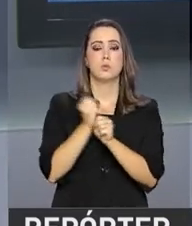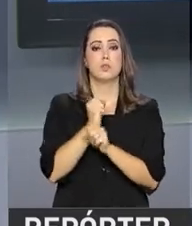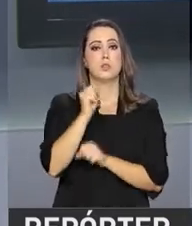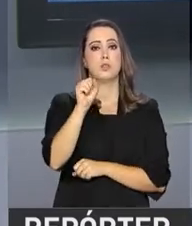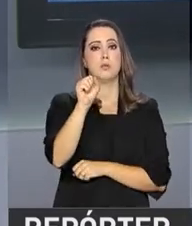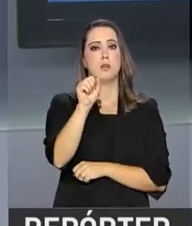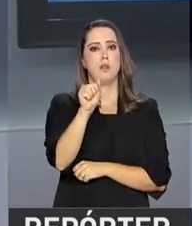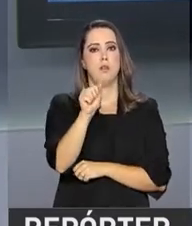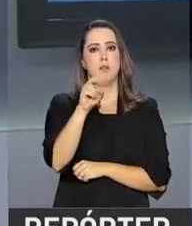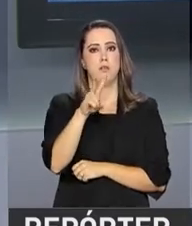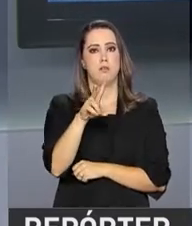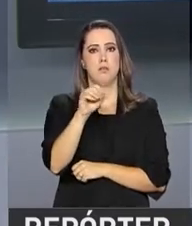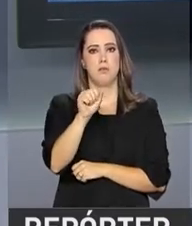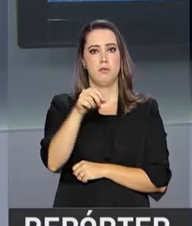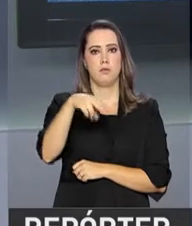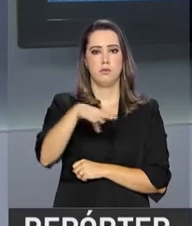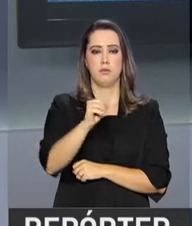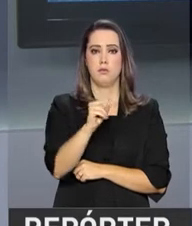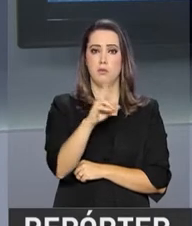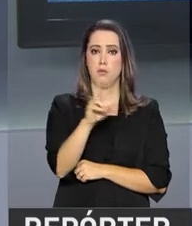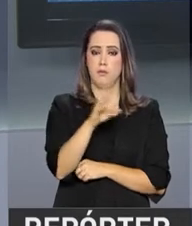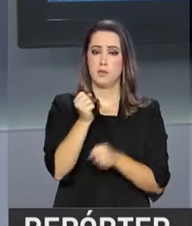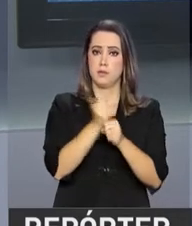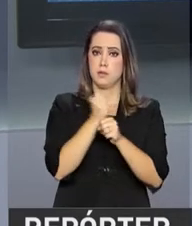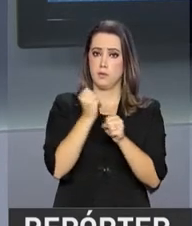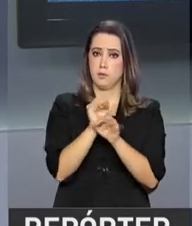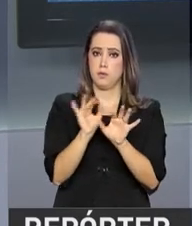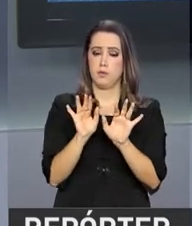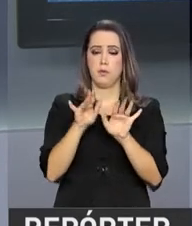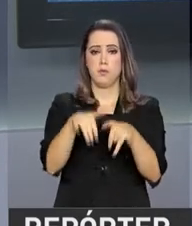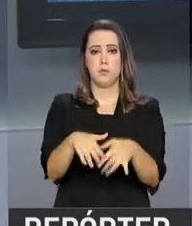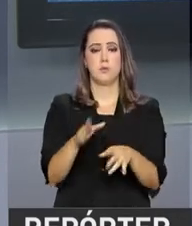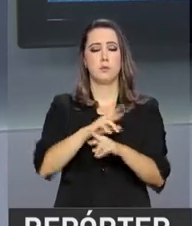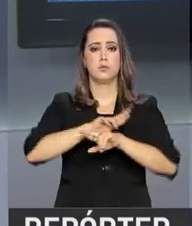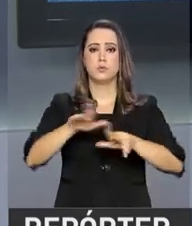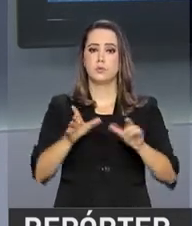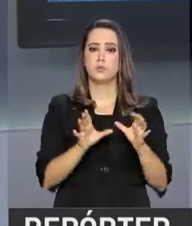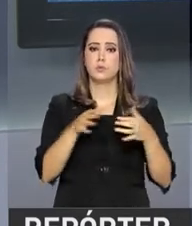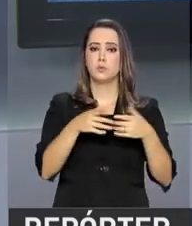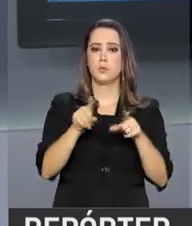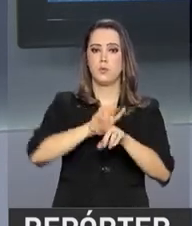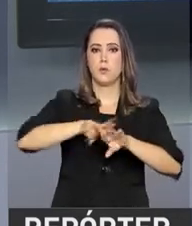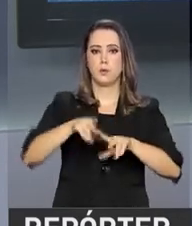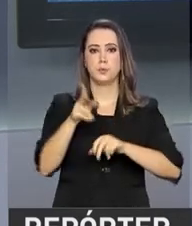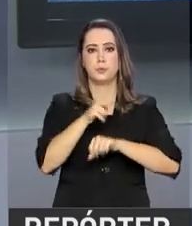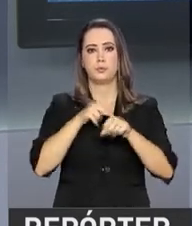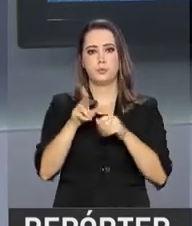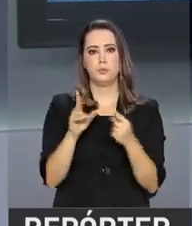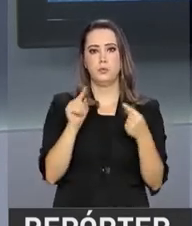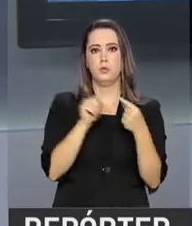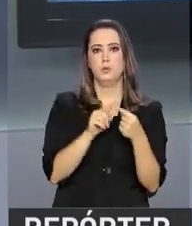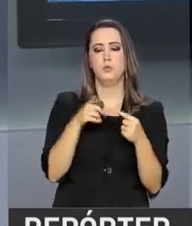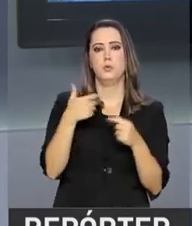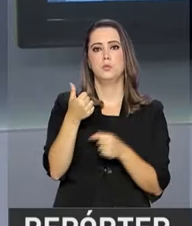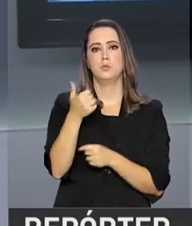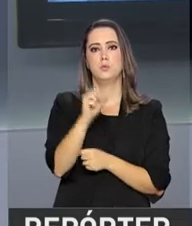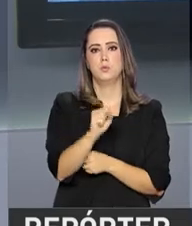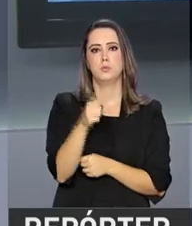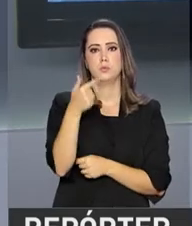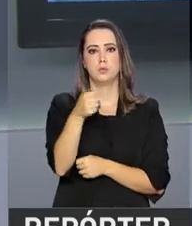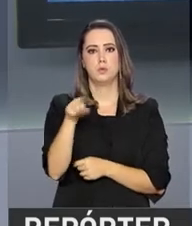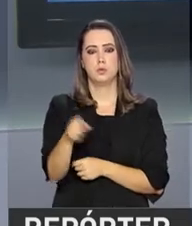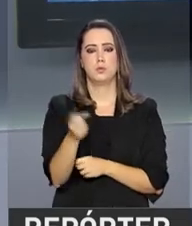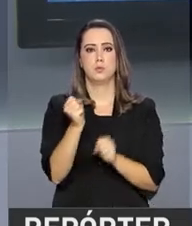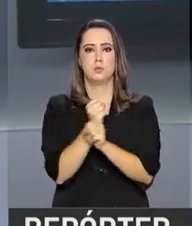para assegurar a entrega de grandes empreendimentos no país a meta é concluir até o final de 2018 cerca de sete